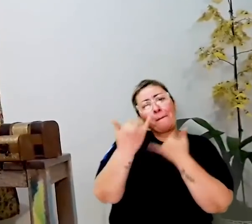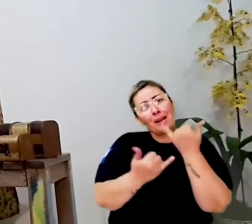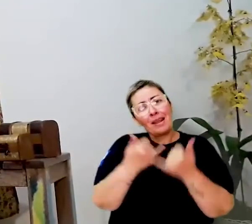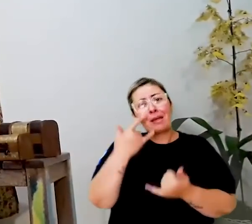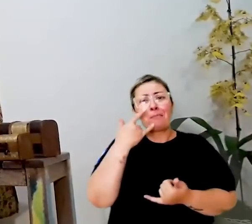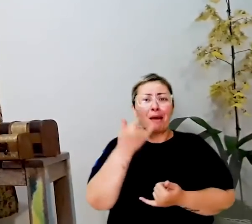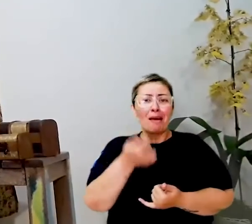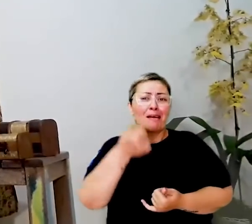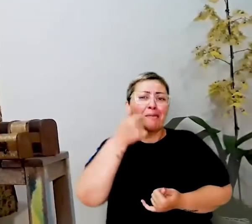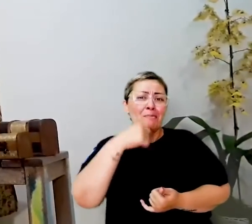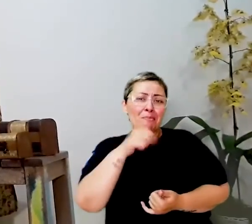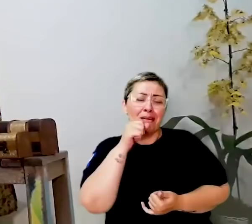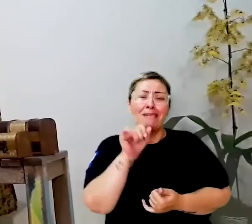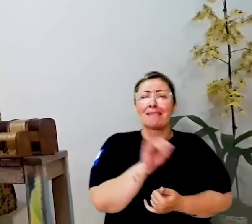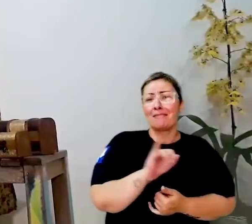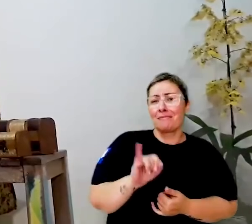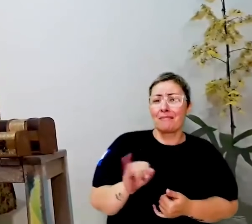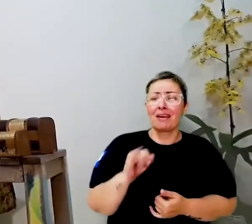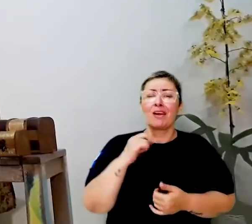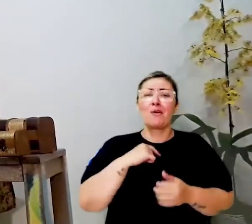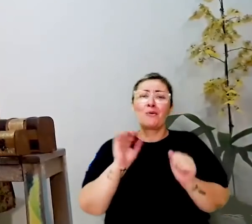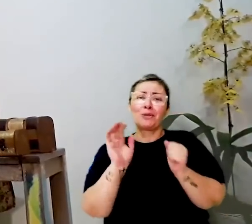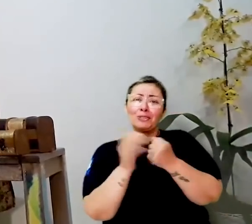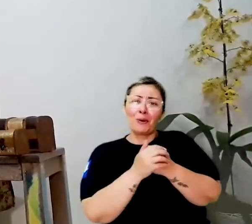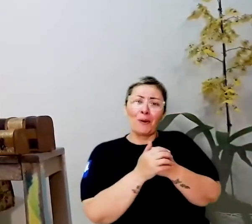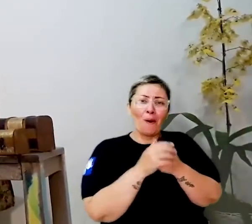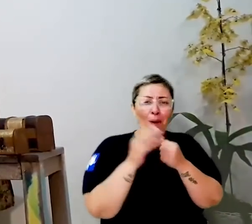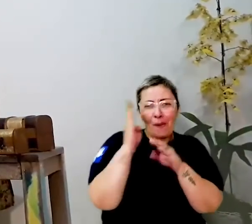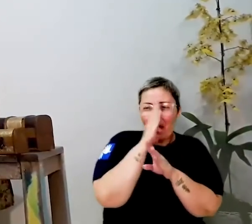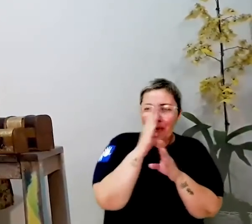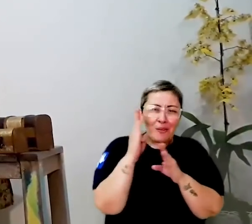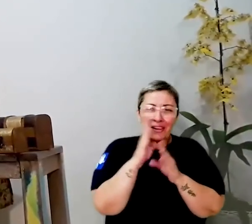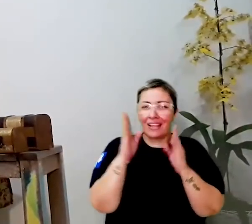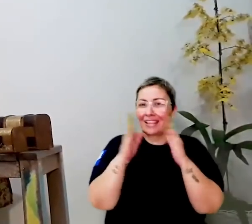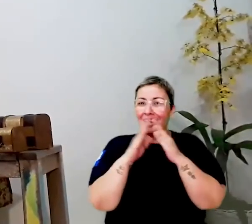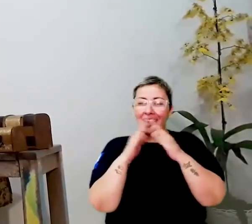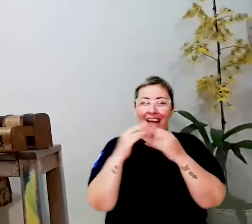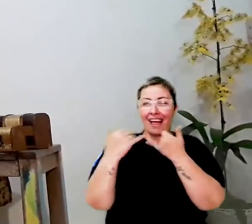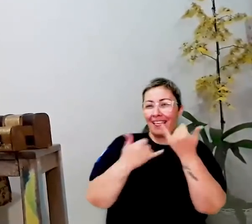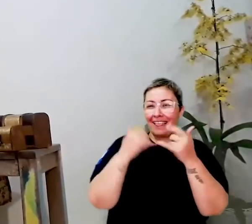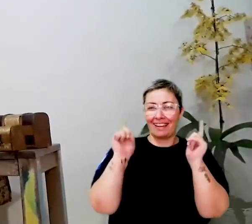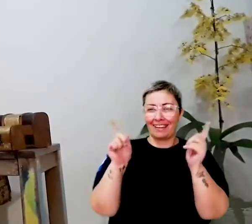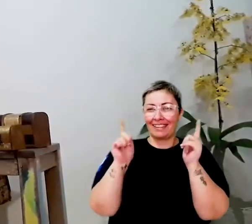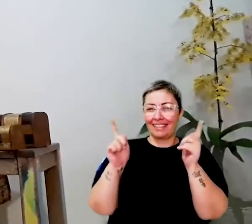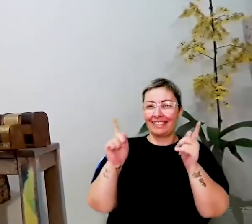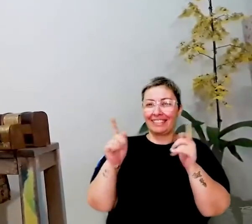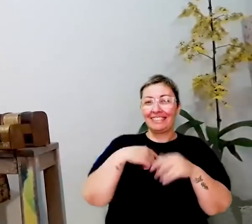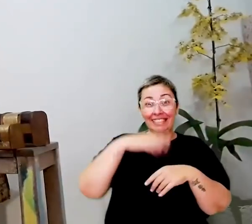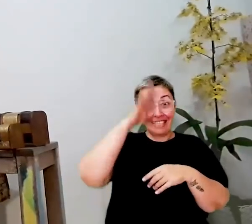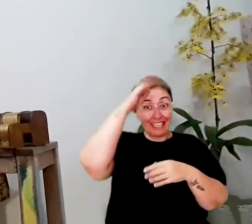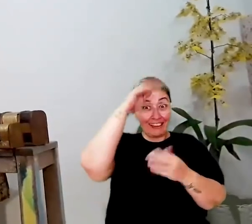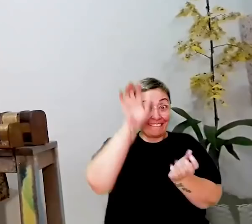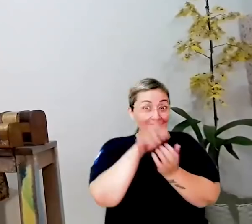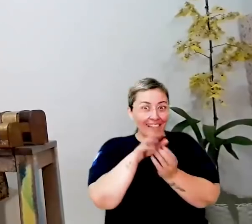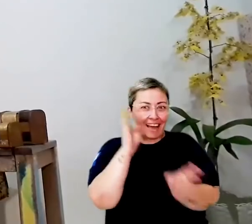sua mãe, com seus irmãos, se escondam pela casa e se divirtam. Cuca!